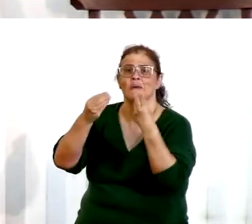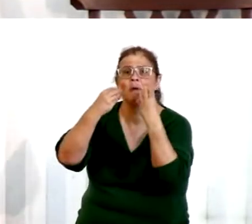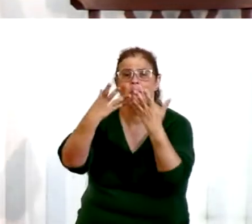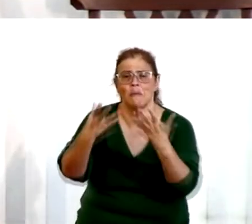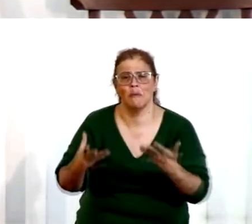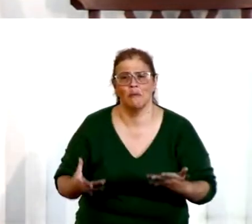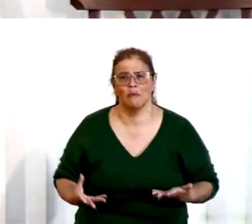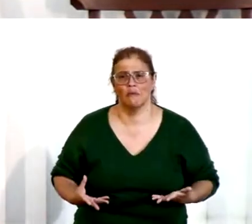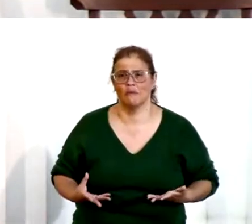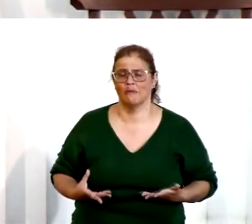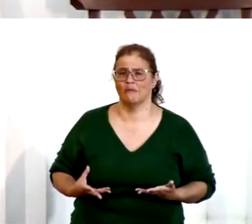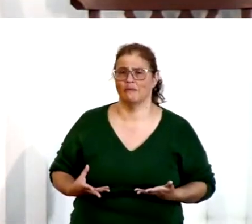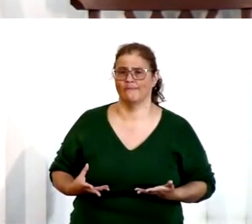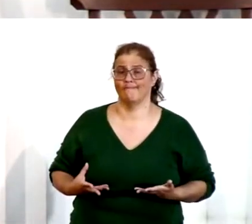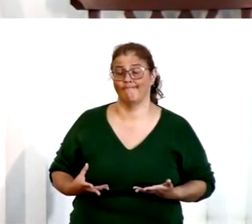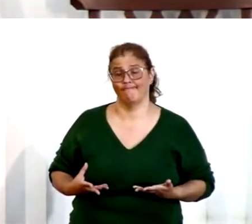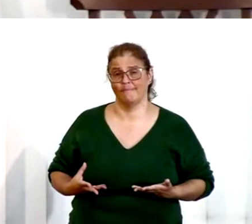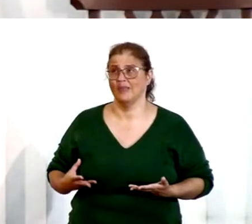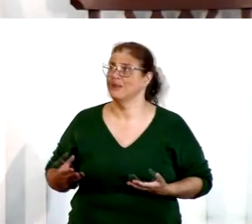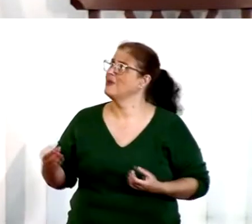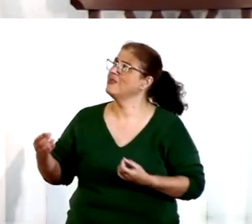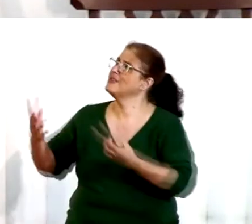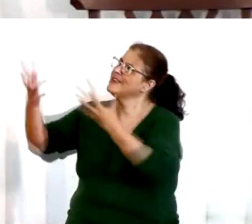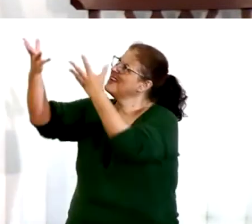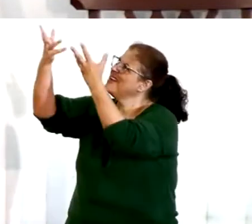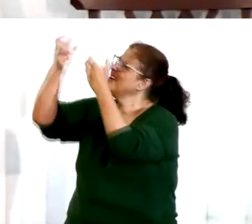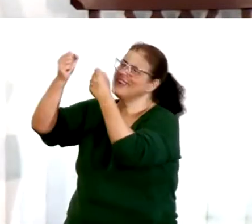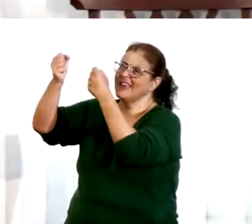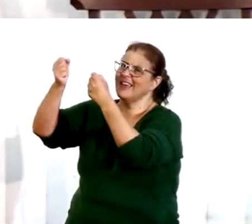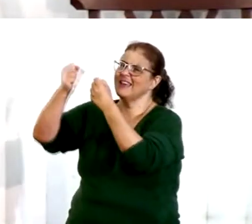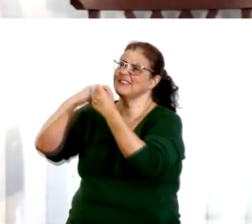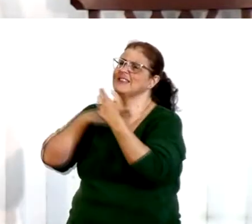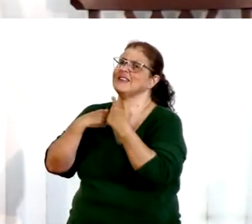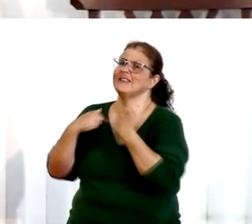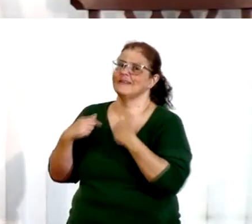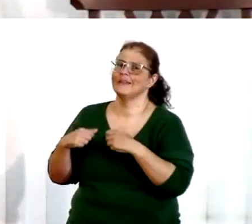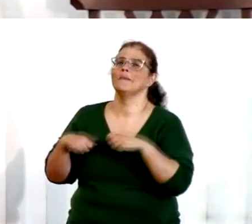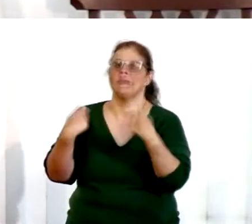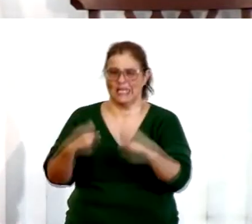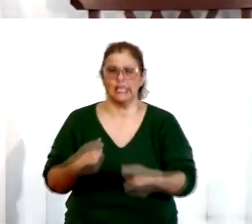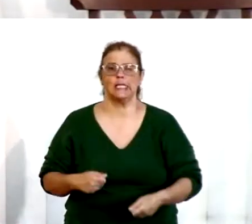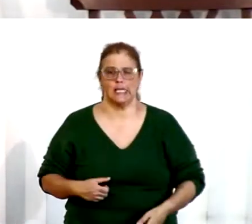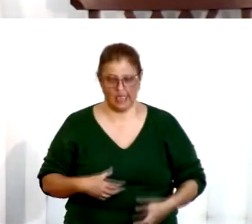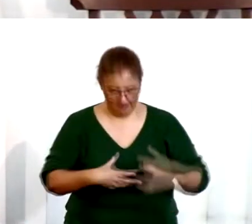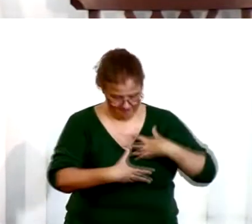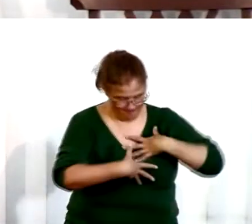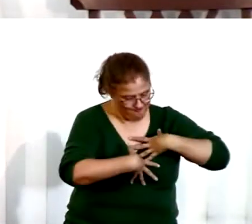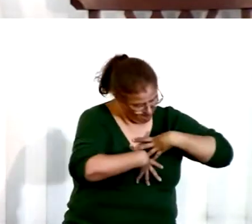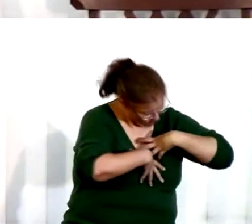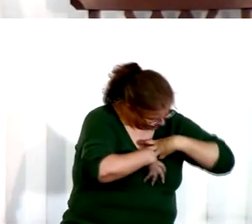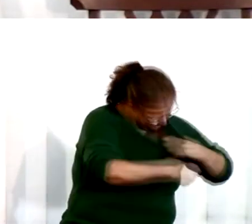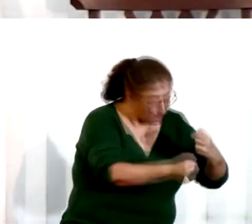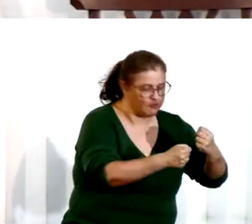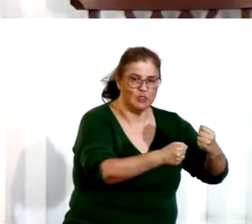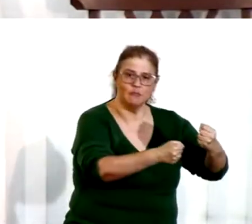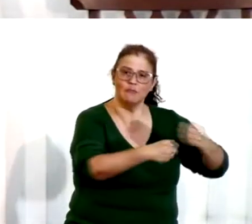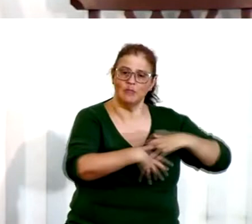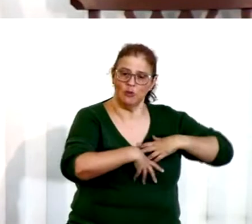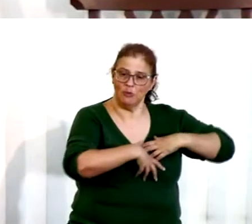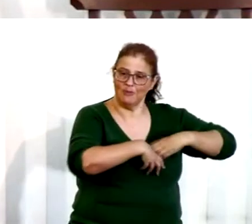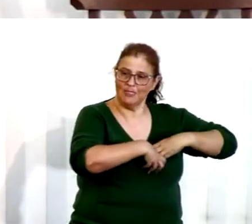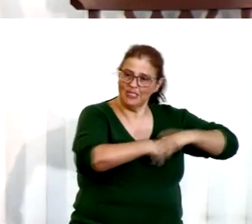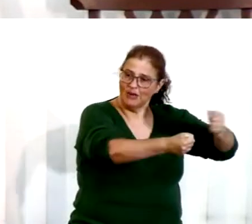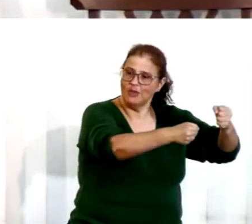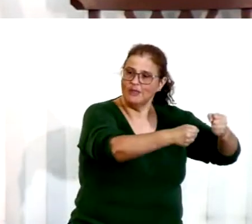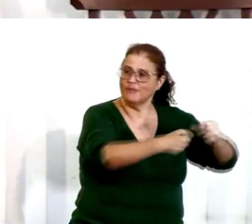Deus? Percebe? Então, é cortar na carne mesmo. Para avaliar crescimento espiritual, a gente